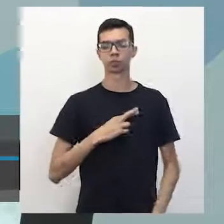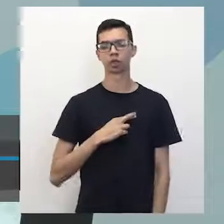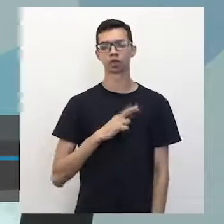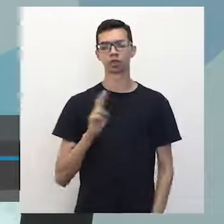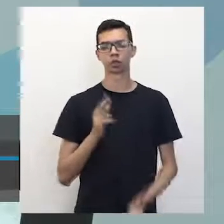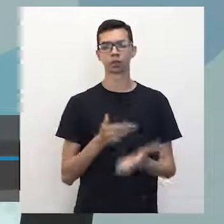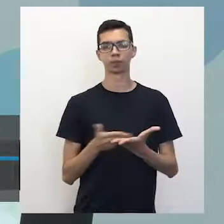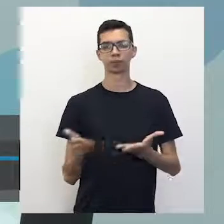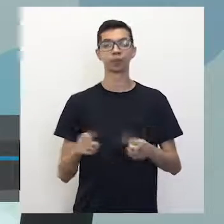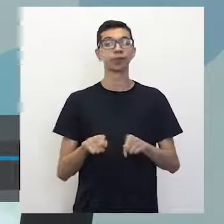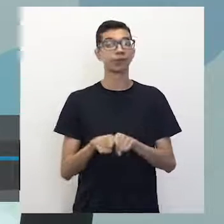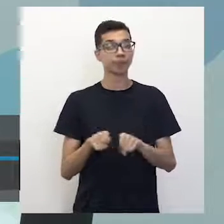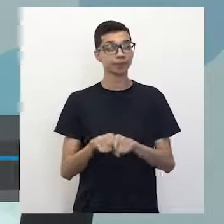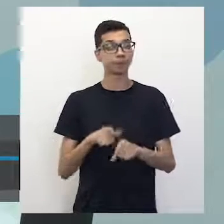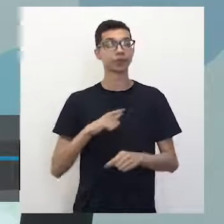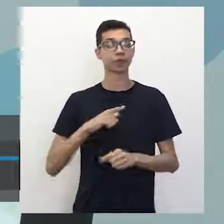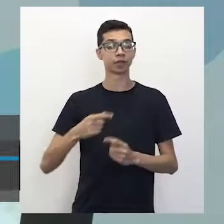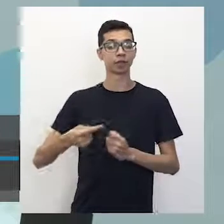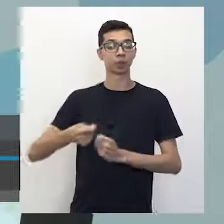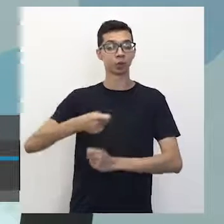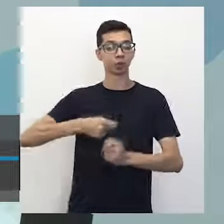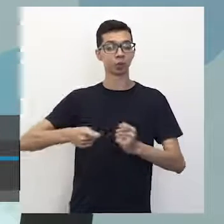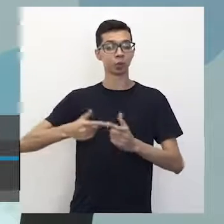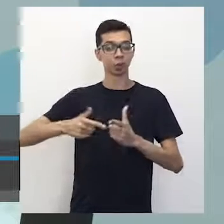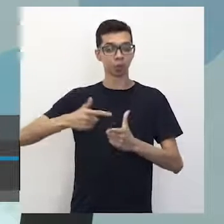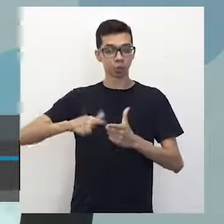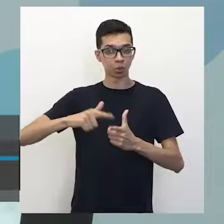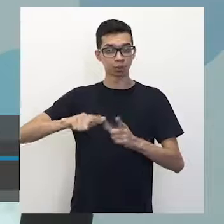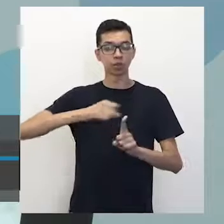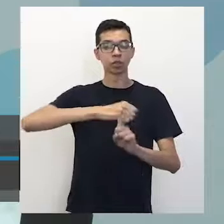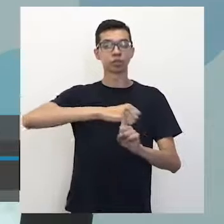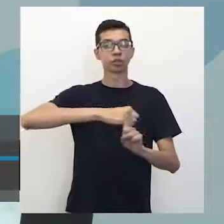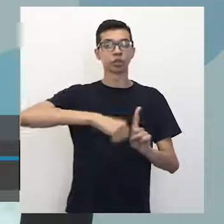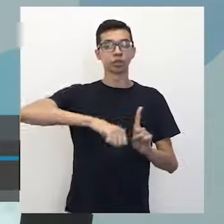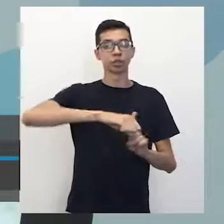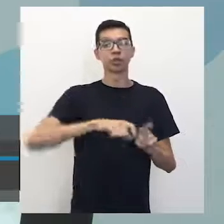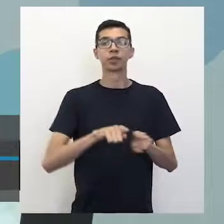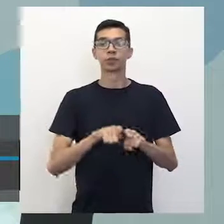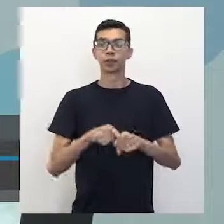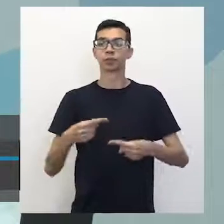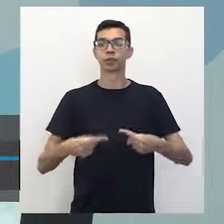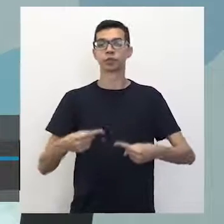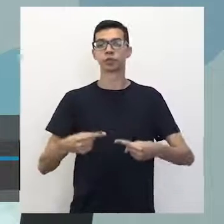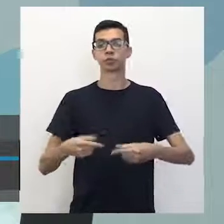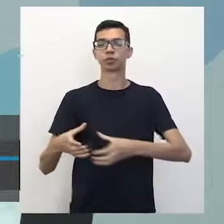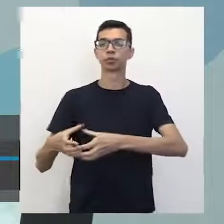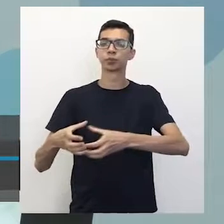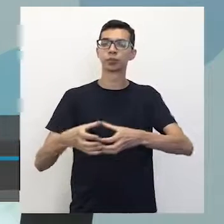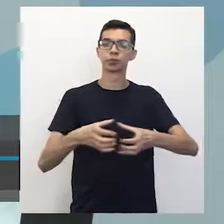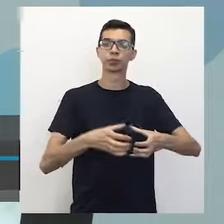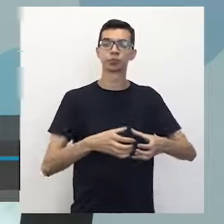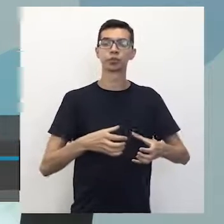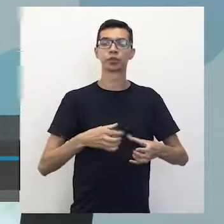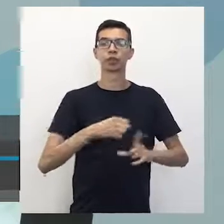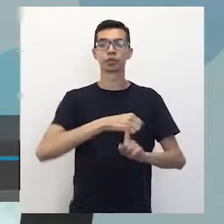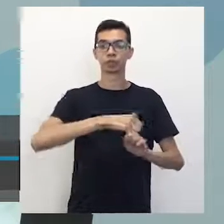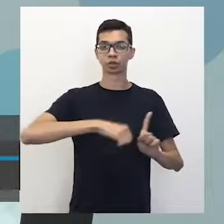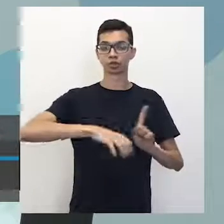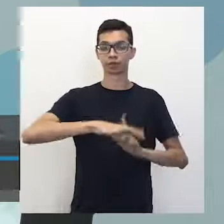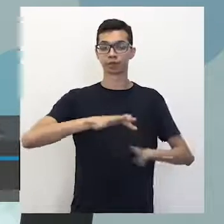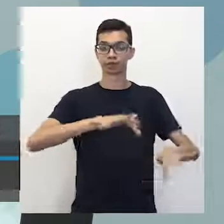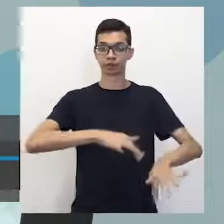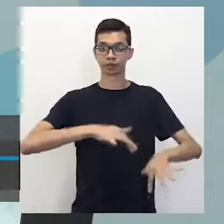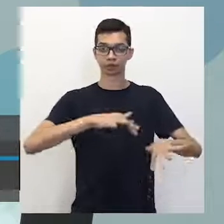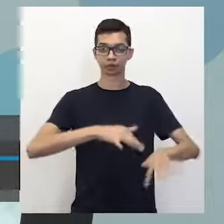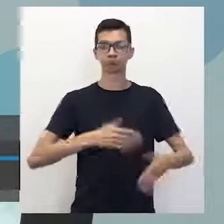os ensejos econômicos, sociais e políticos, ou seja, para cada grupo da sociedade feudal, as